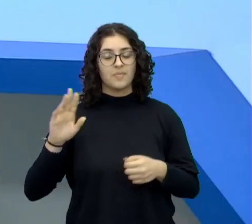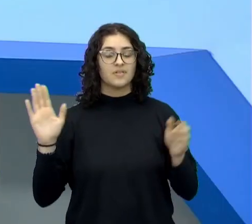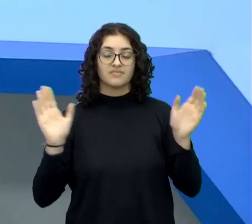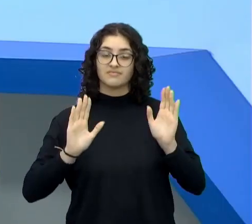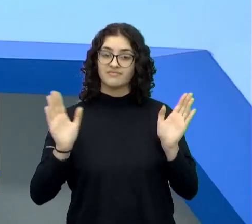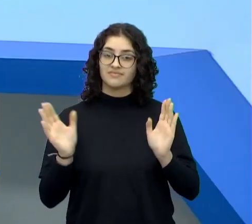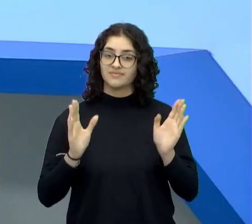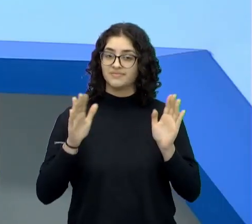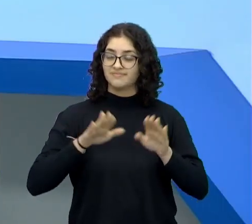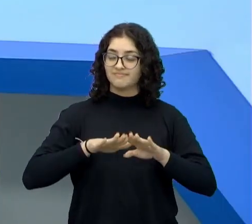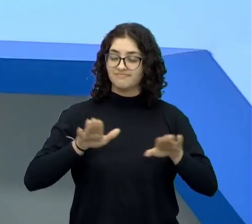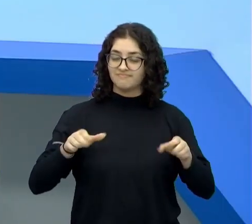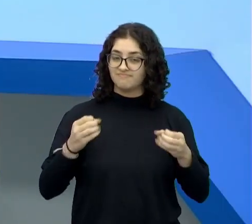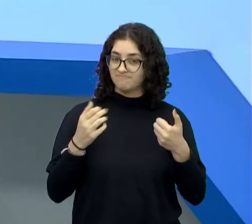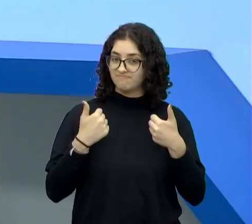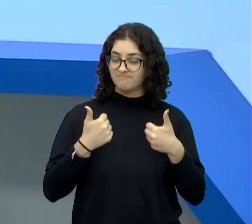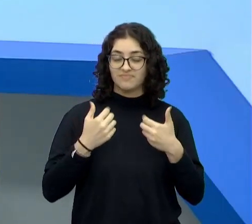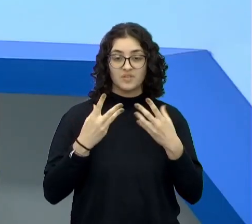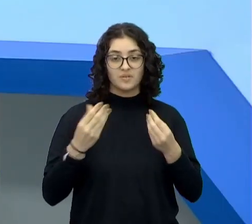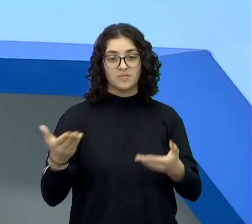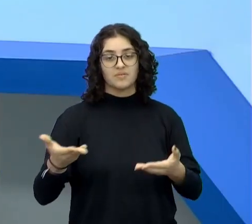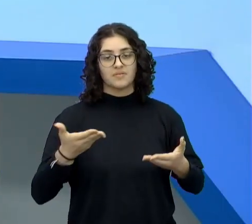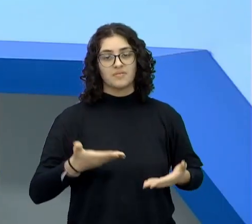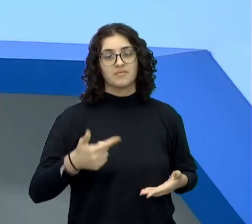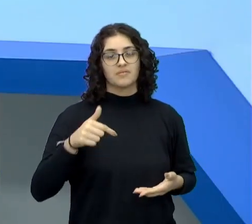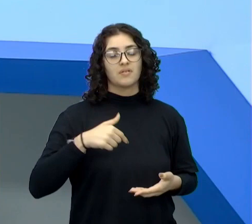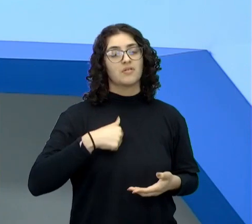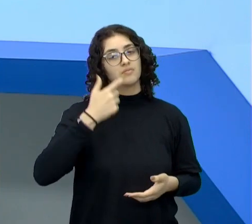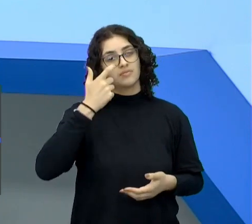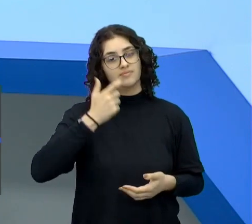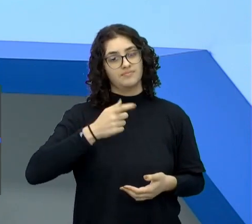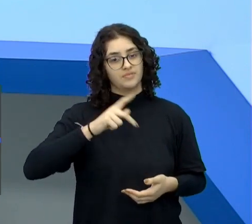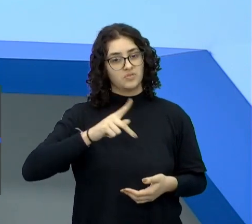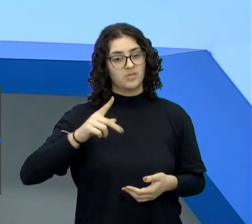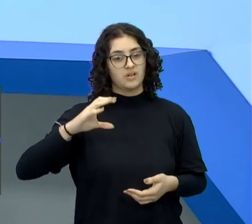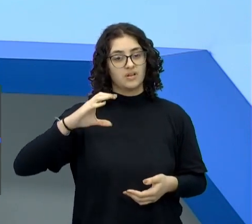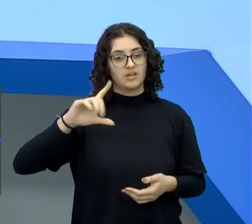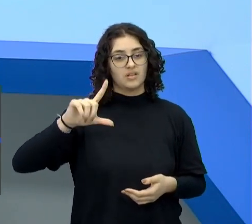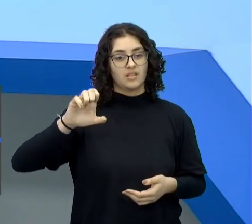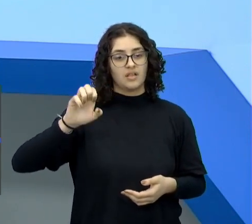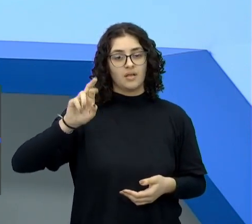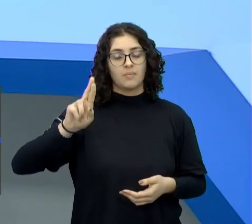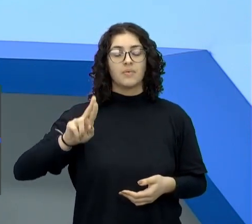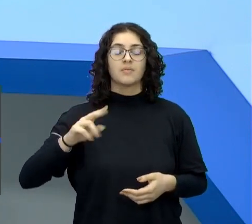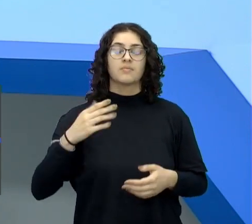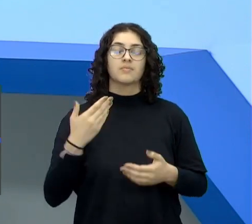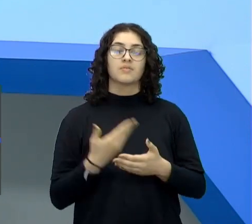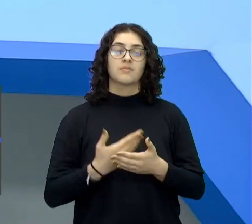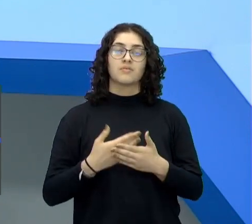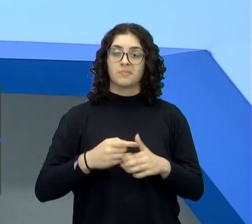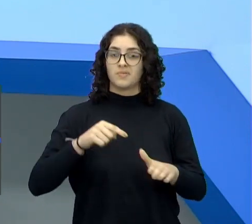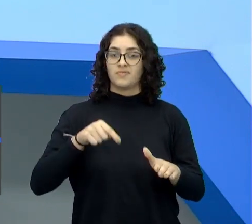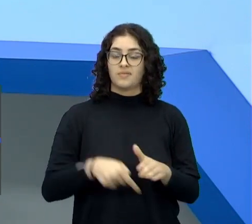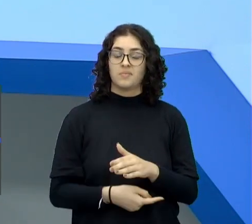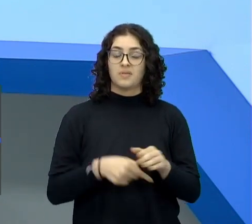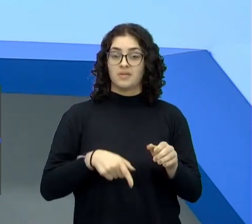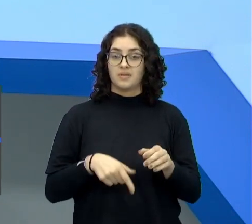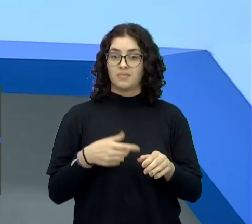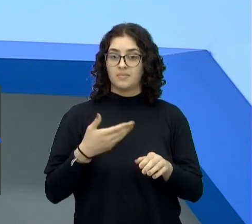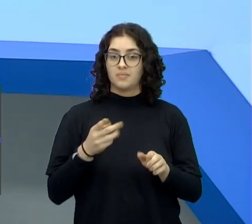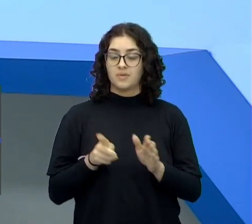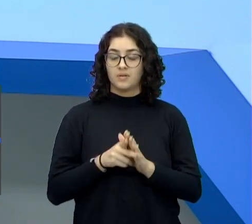Olá, estudantes. Sejam todos bem-vindos. Eu sou o professor Kleber Araújo, professor de aprofundamentos aqui do Centro de Mídias,